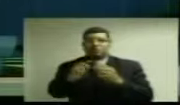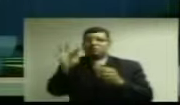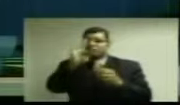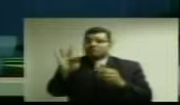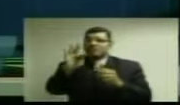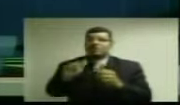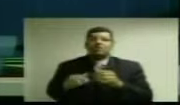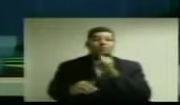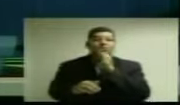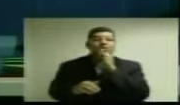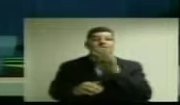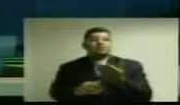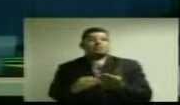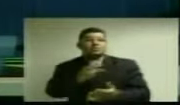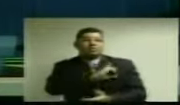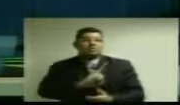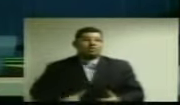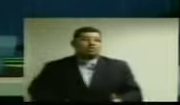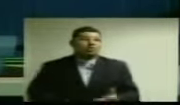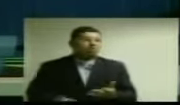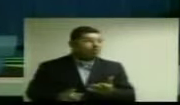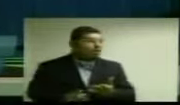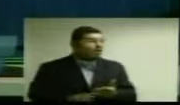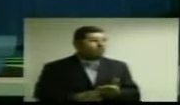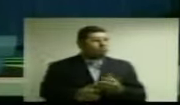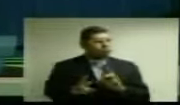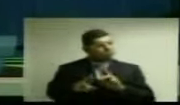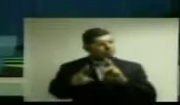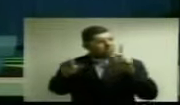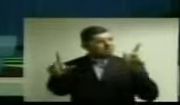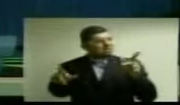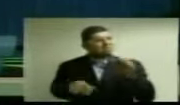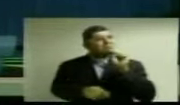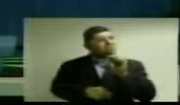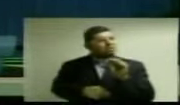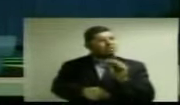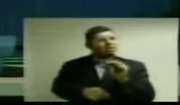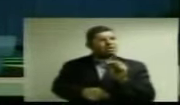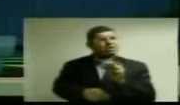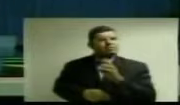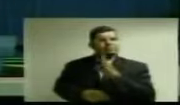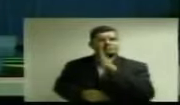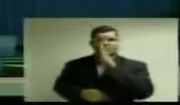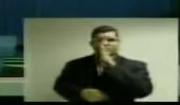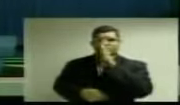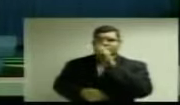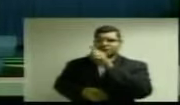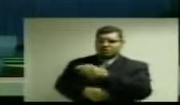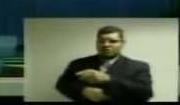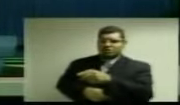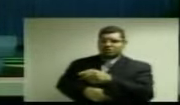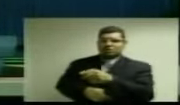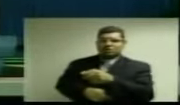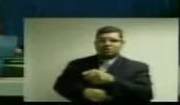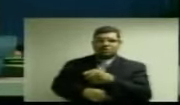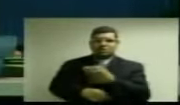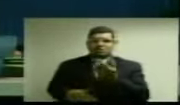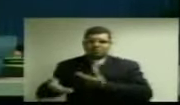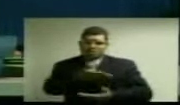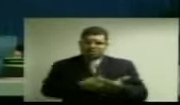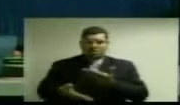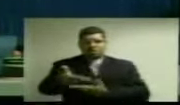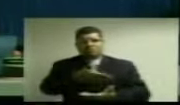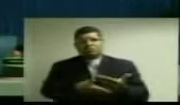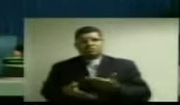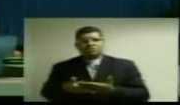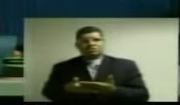ações. Por exemplo, deputado Zé Ricardo, me estranha muito o silêncio de Vossa Excelência em